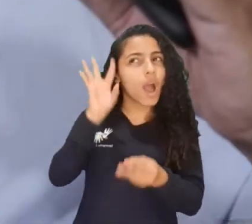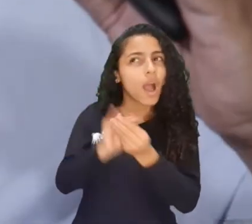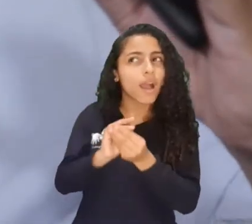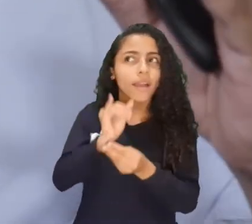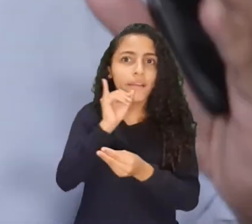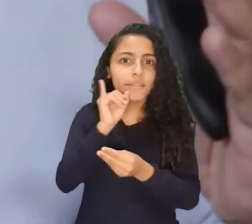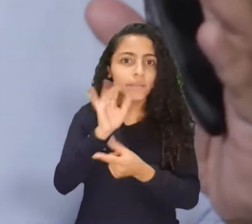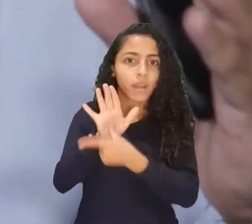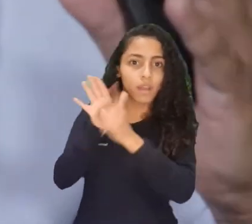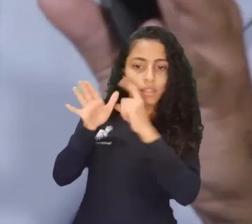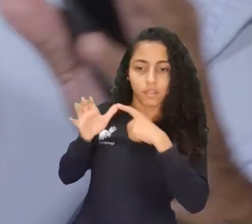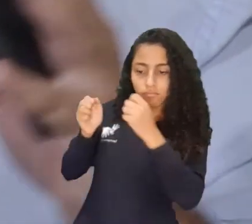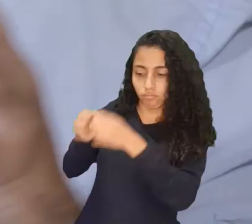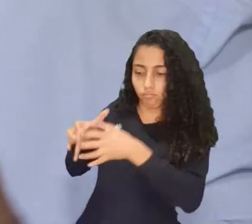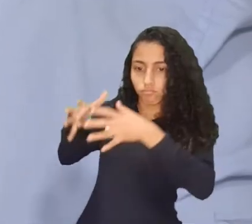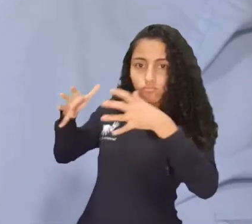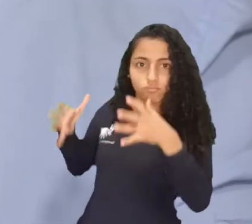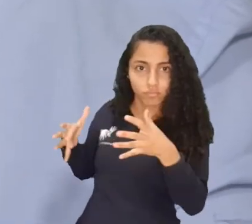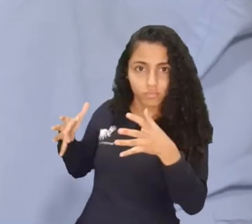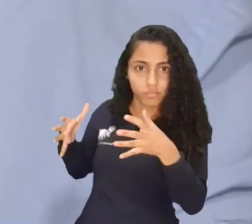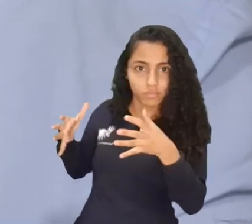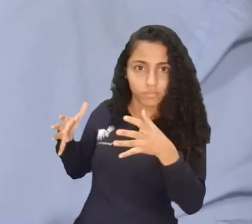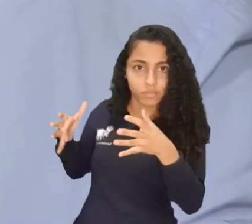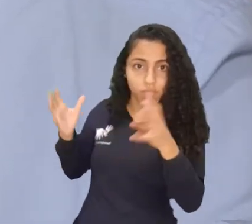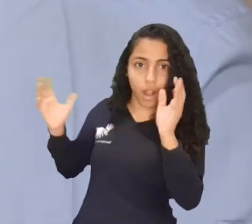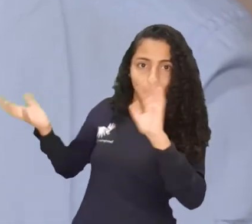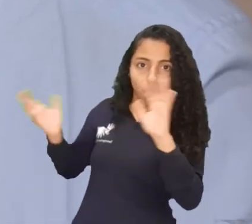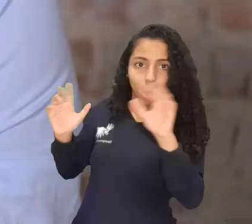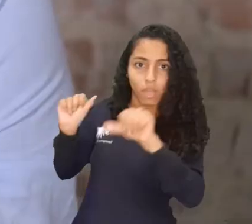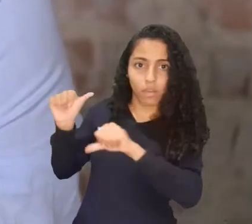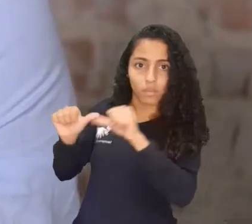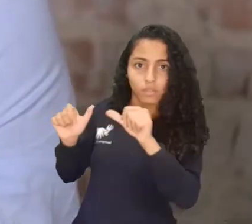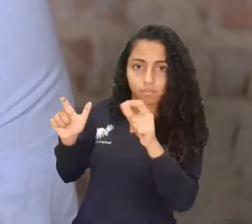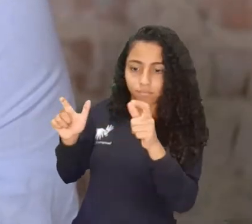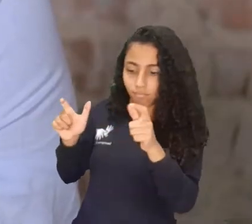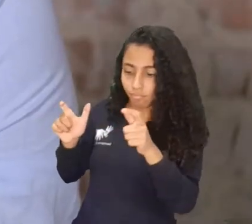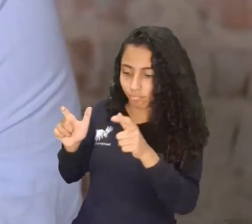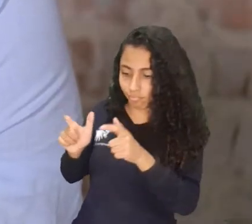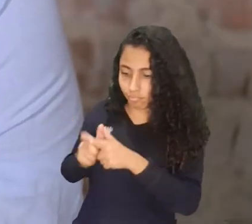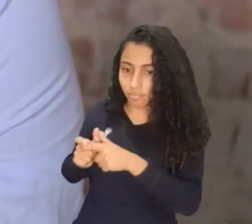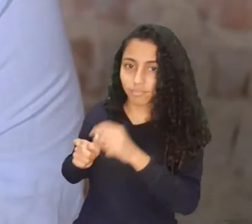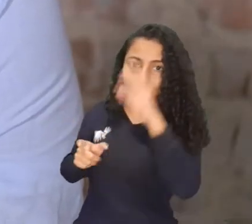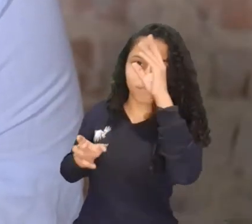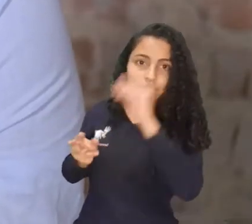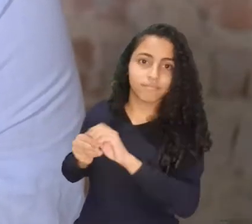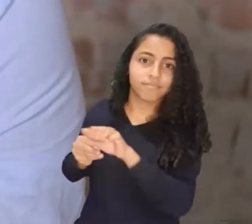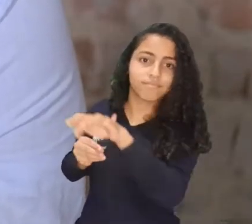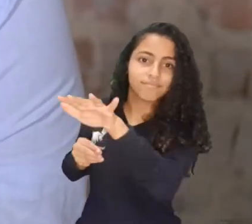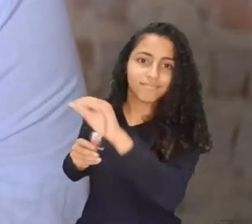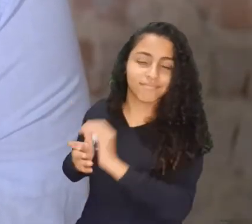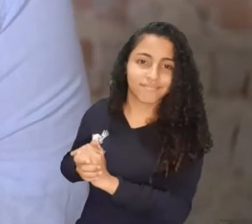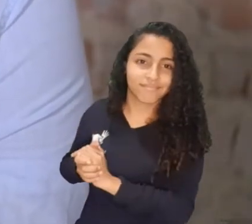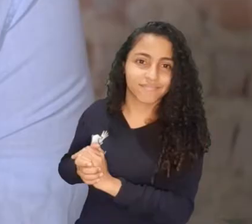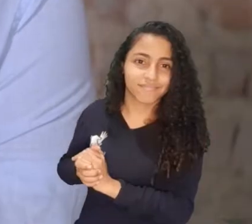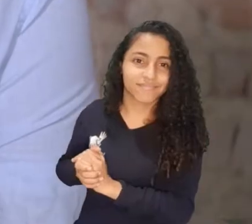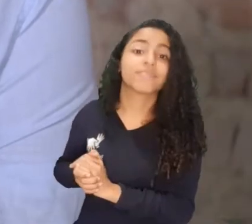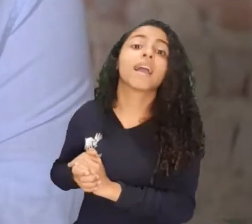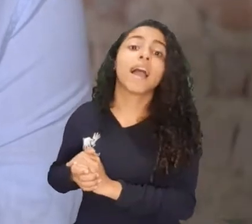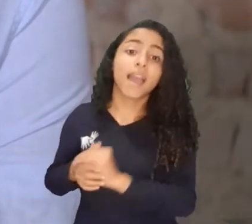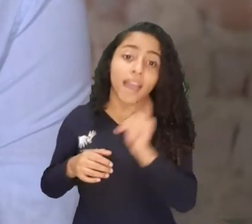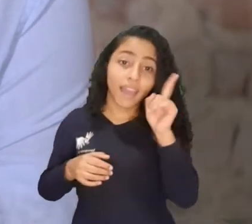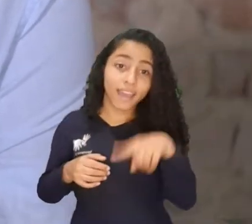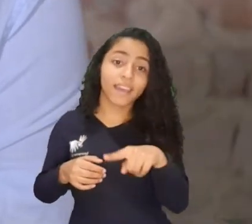grande e com a mudança climática ela pode ter uma distribuição menor. Esses são os modelos que nós chamamos de correlativos, porque eles fazem